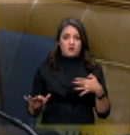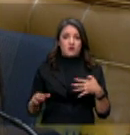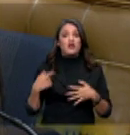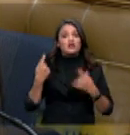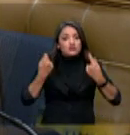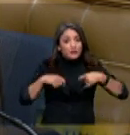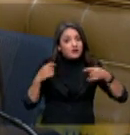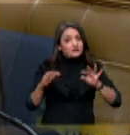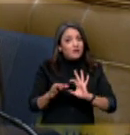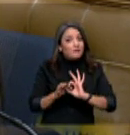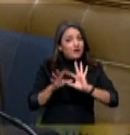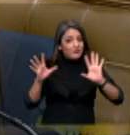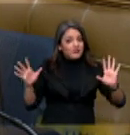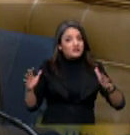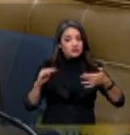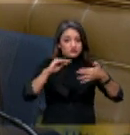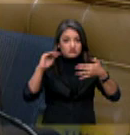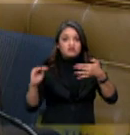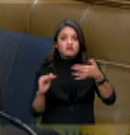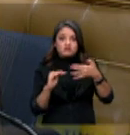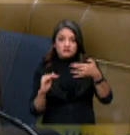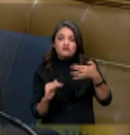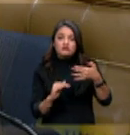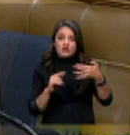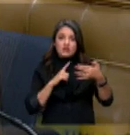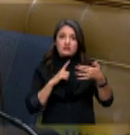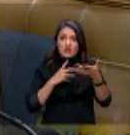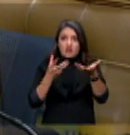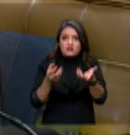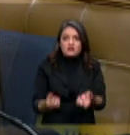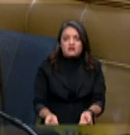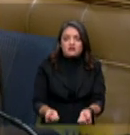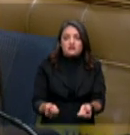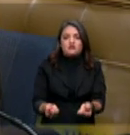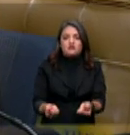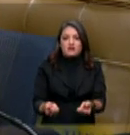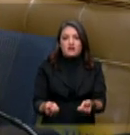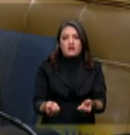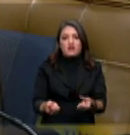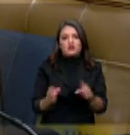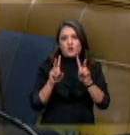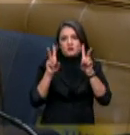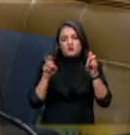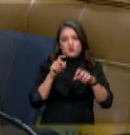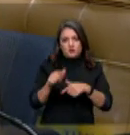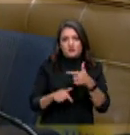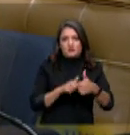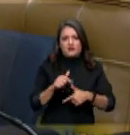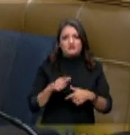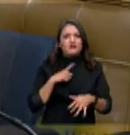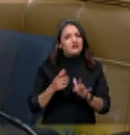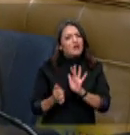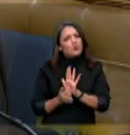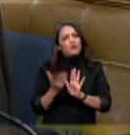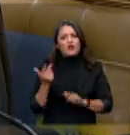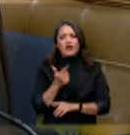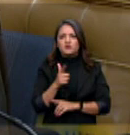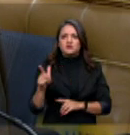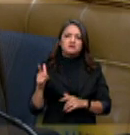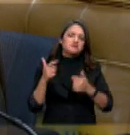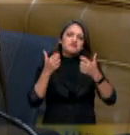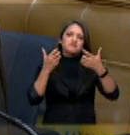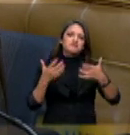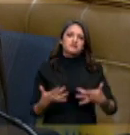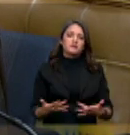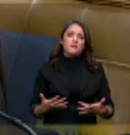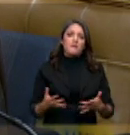recursais competentes conheçam desta controvérsia trabalhista. Tem uma série de outras considerações a fazer, mas